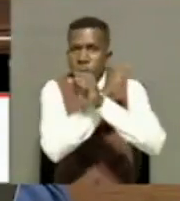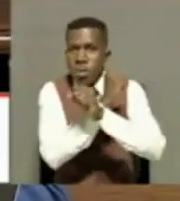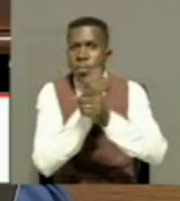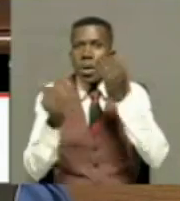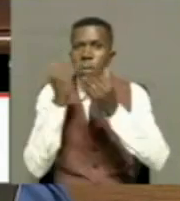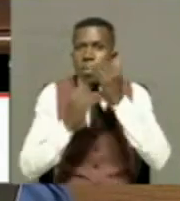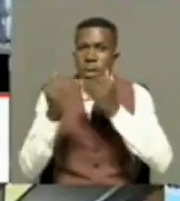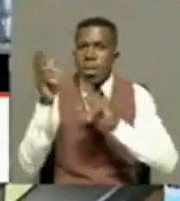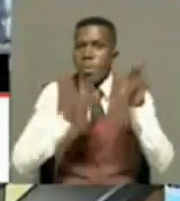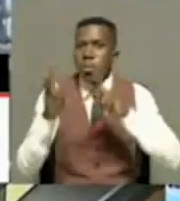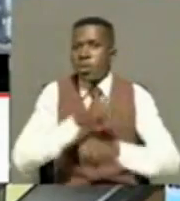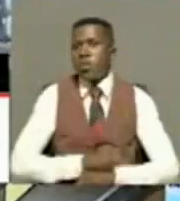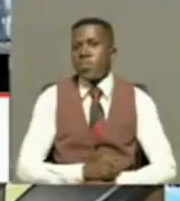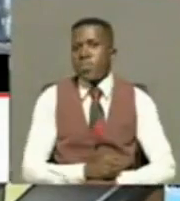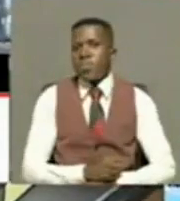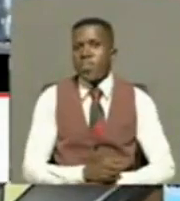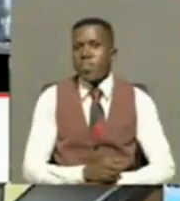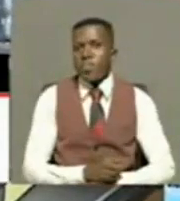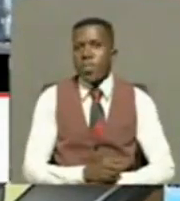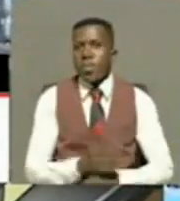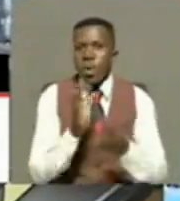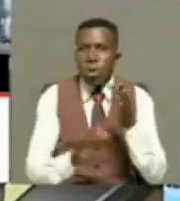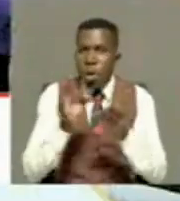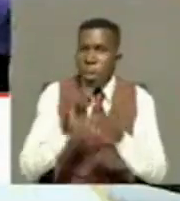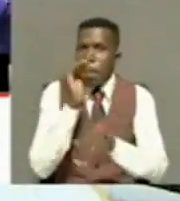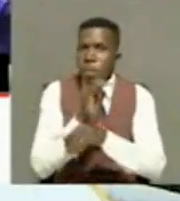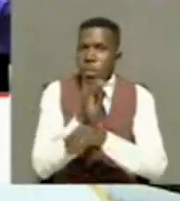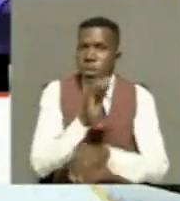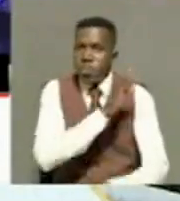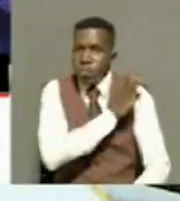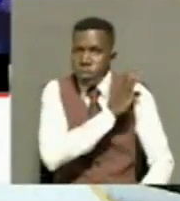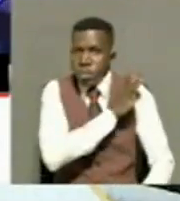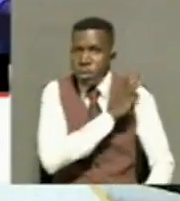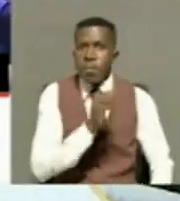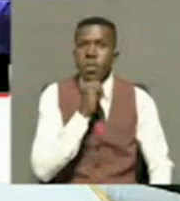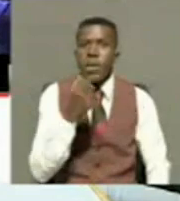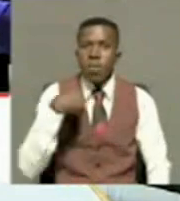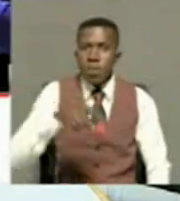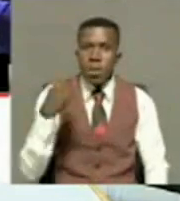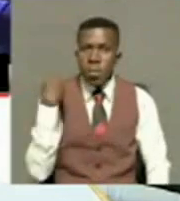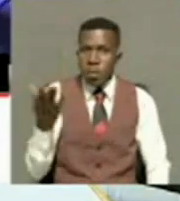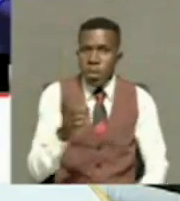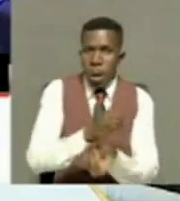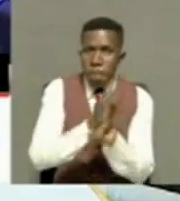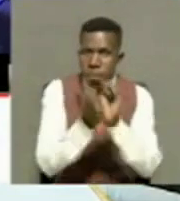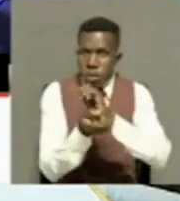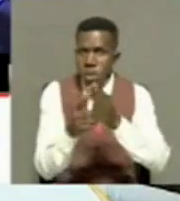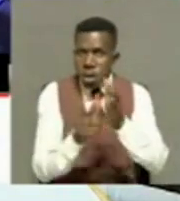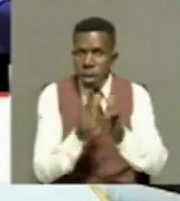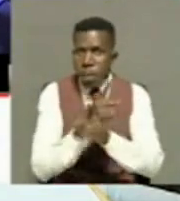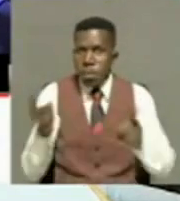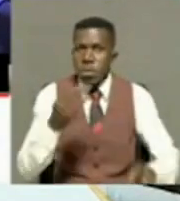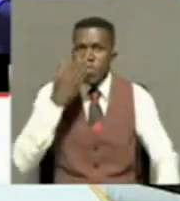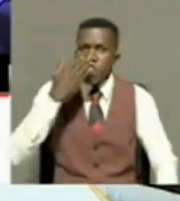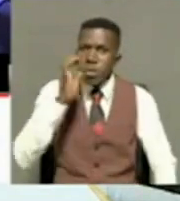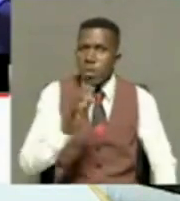alimentar da população. Para o caso da província de Cabinda, não haverá alteração de regime. Mantém-se a